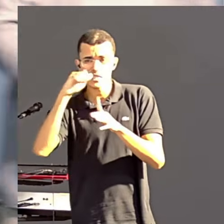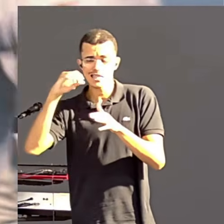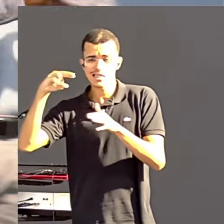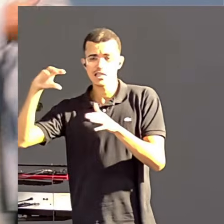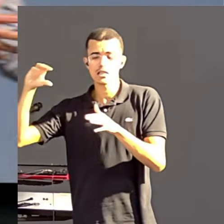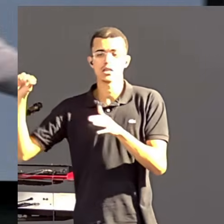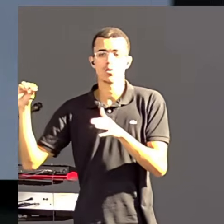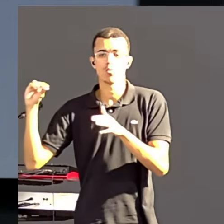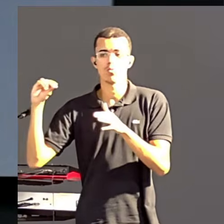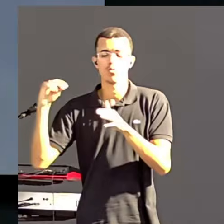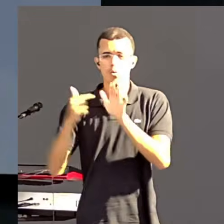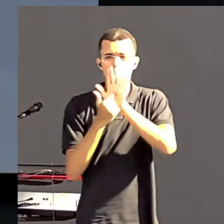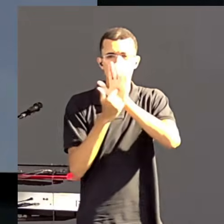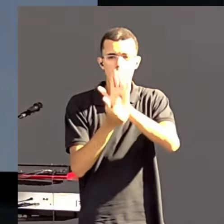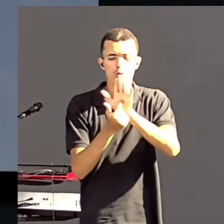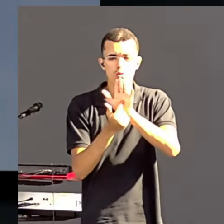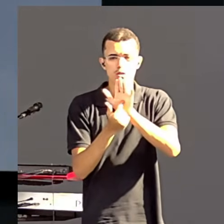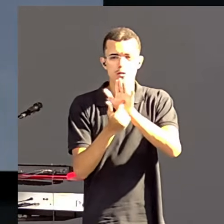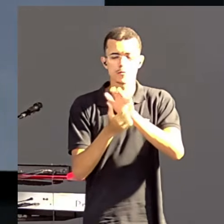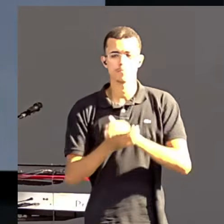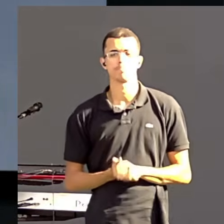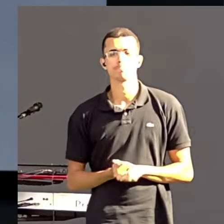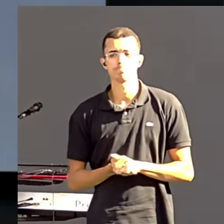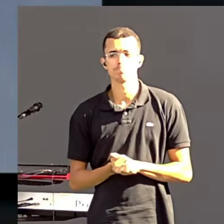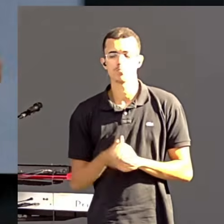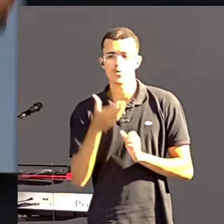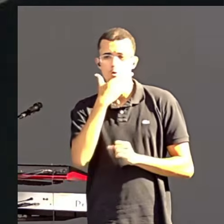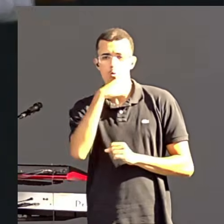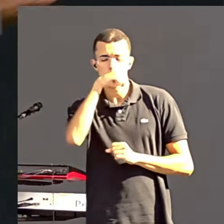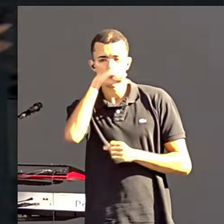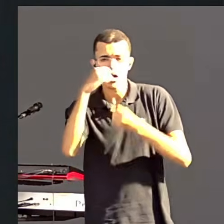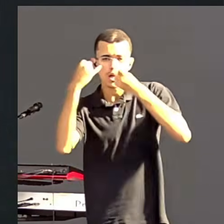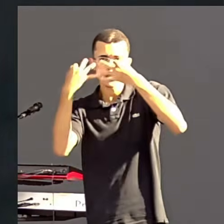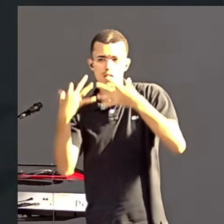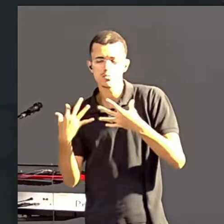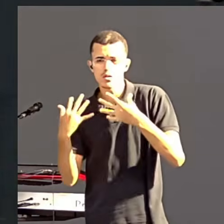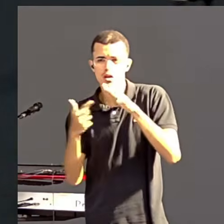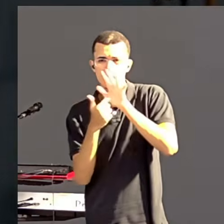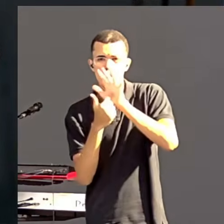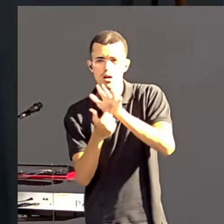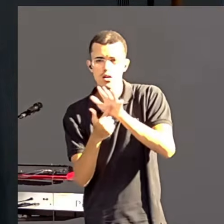Na verdade aparece para o